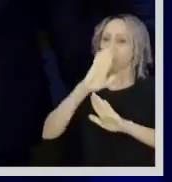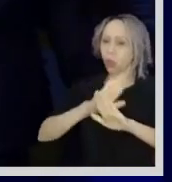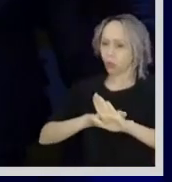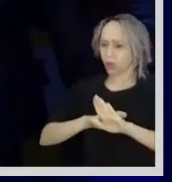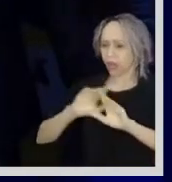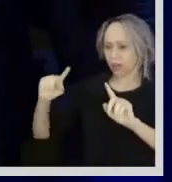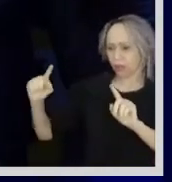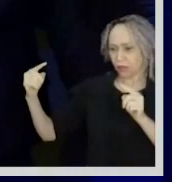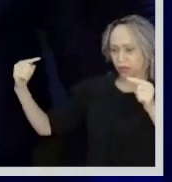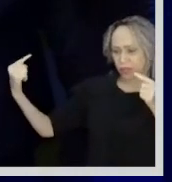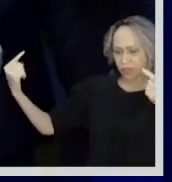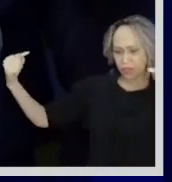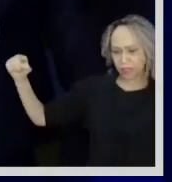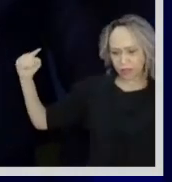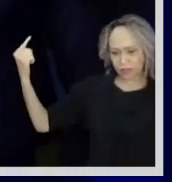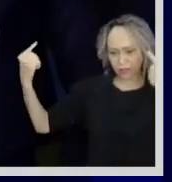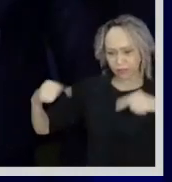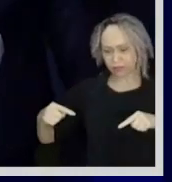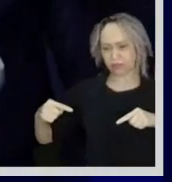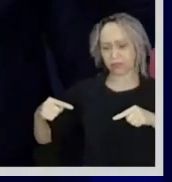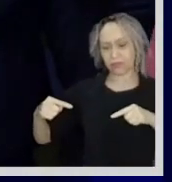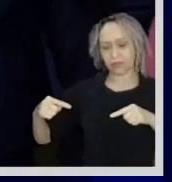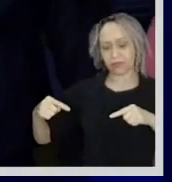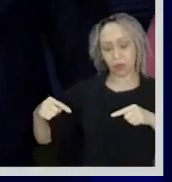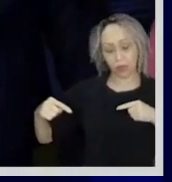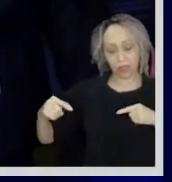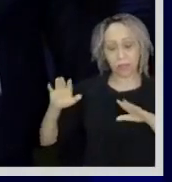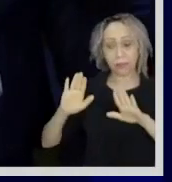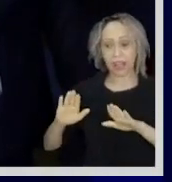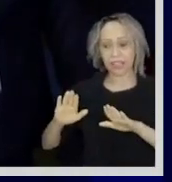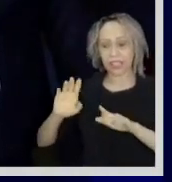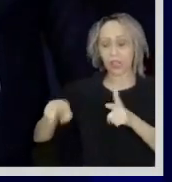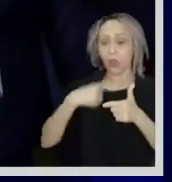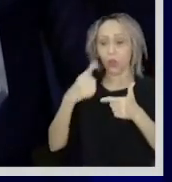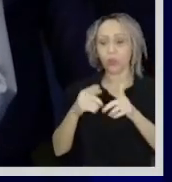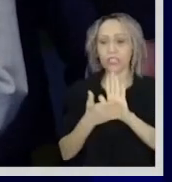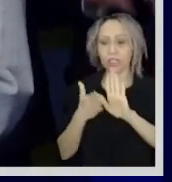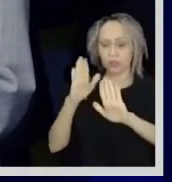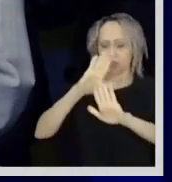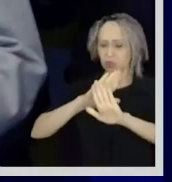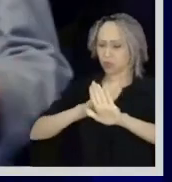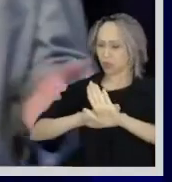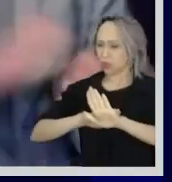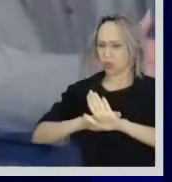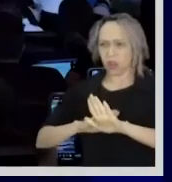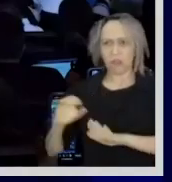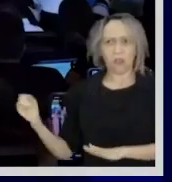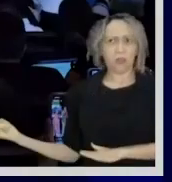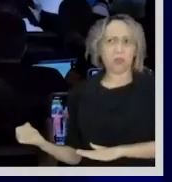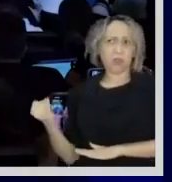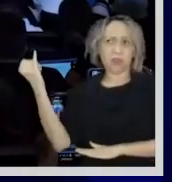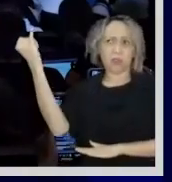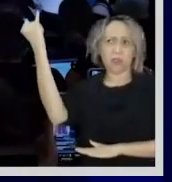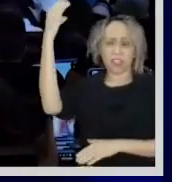eu poder te apoiar. O que, que significa não fazer parte da base aliada? Significa que a gente não vai votar a favor com o que o governo pedir de uma maneira